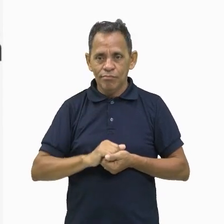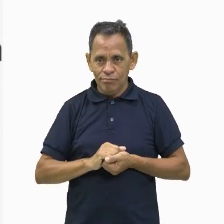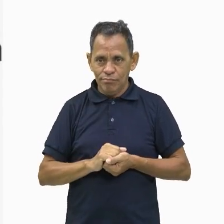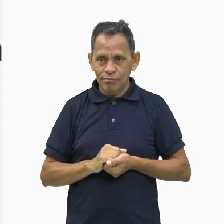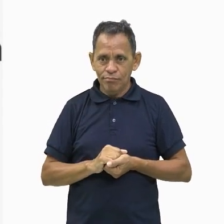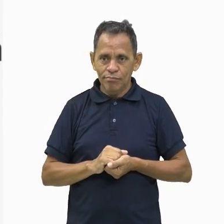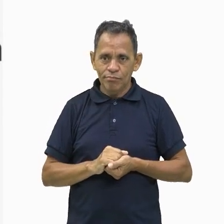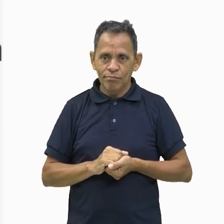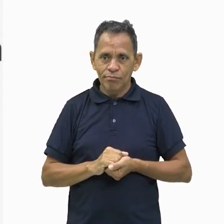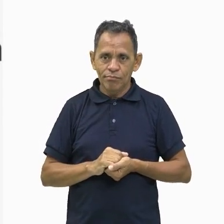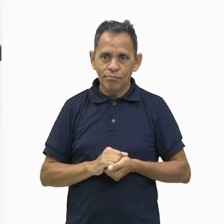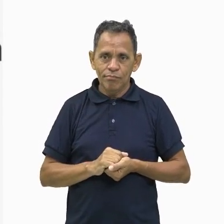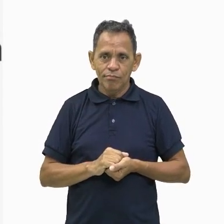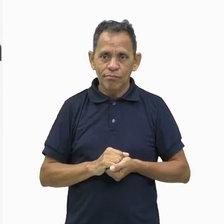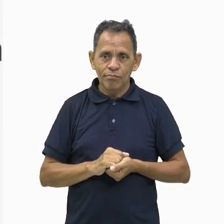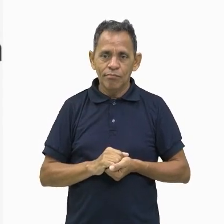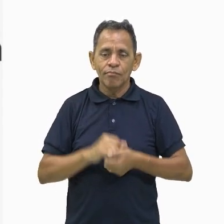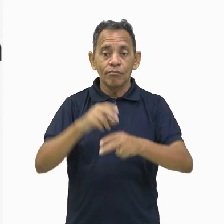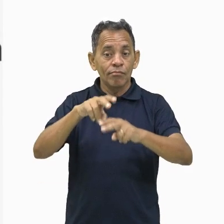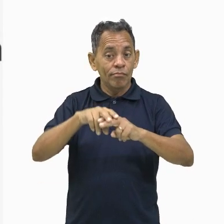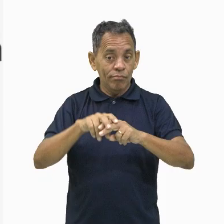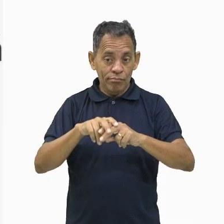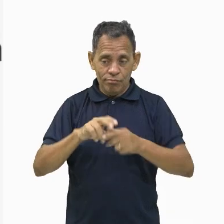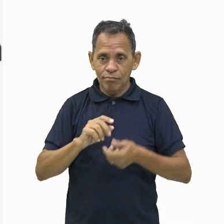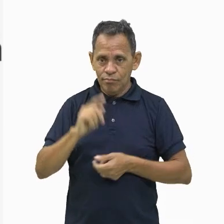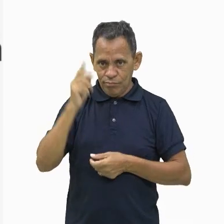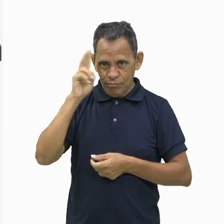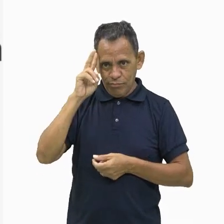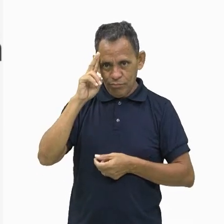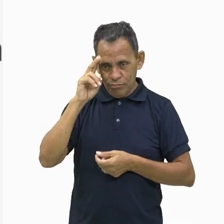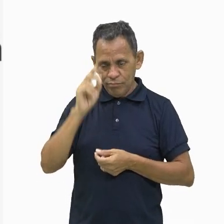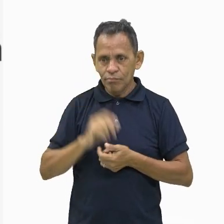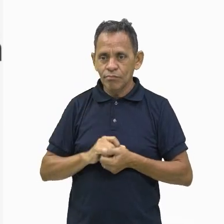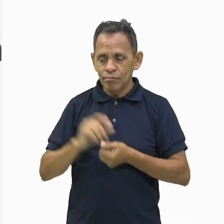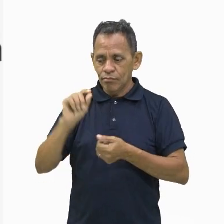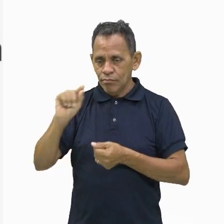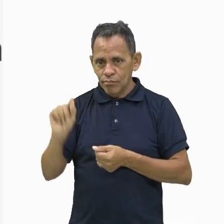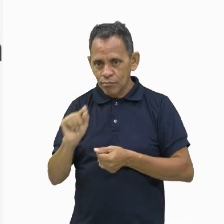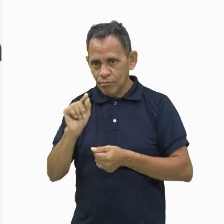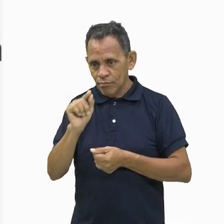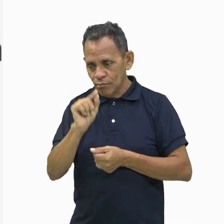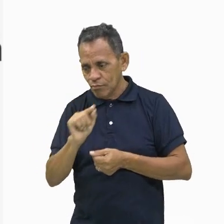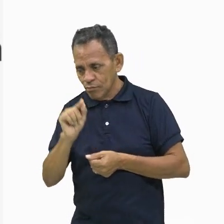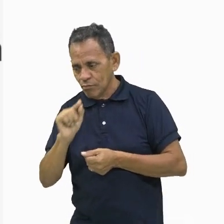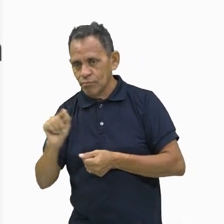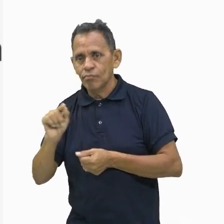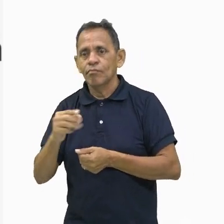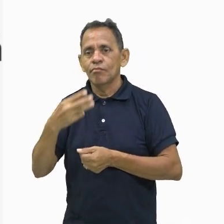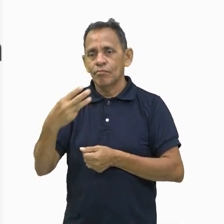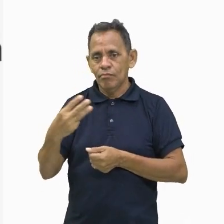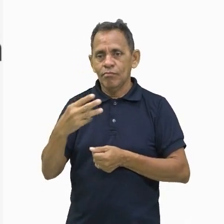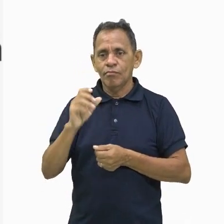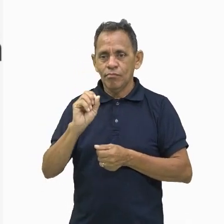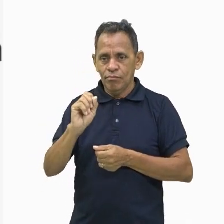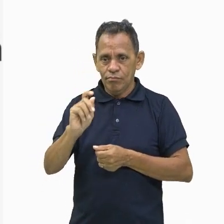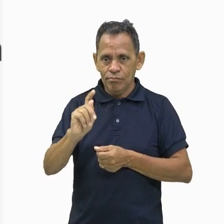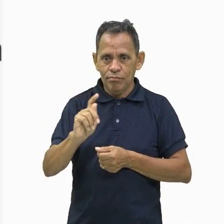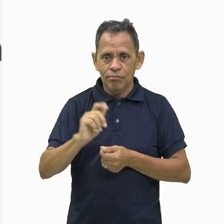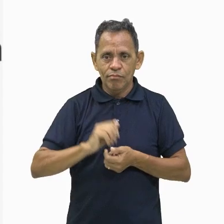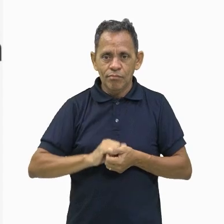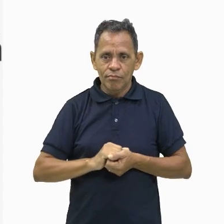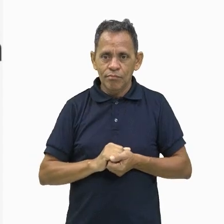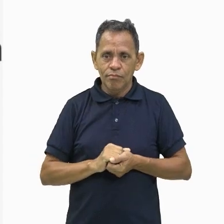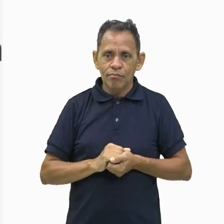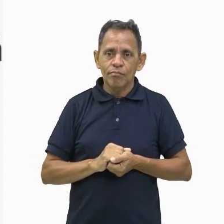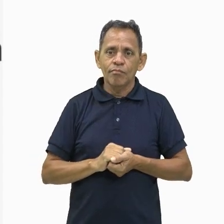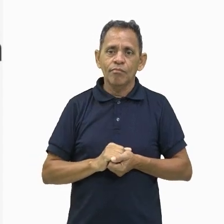62,625, devido à última casa aqui ser 5, então nós arredondamos aqui o 2 para 3. Tudo bem? Então, o valor do açaí após